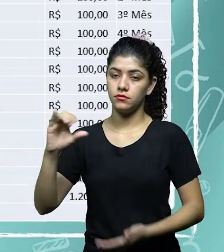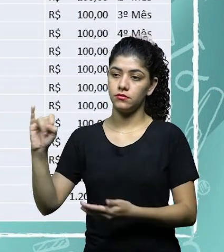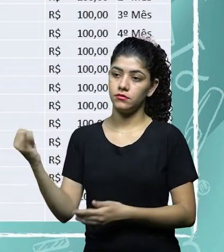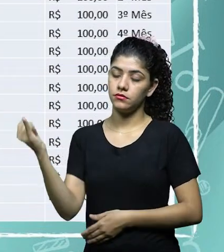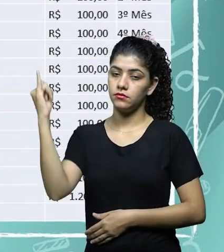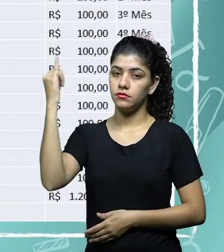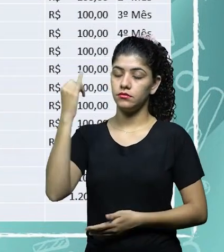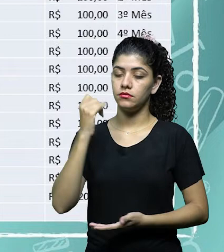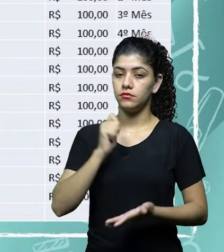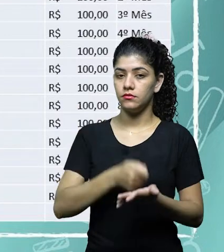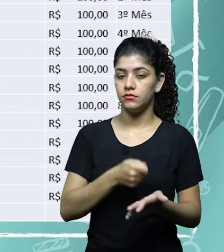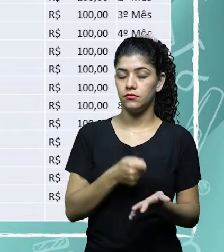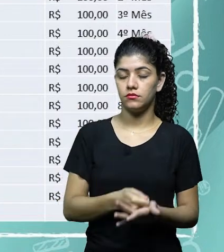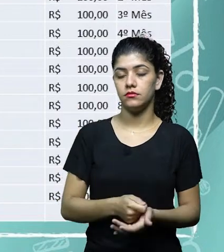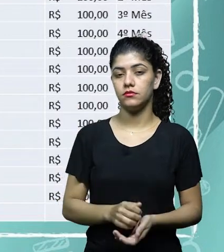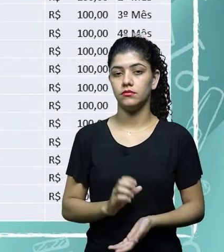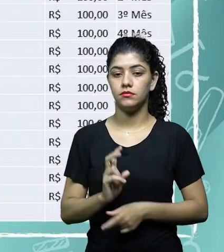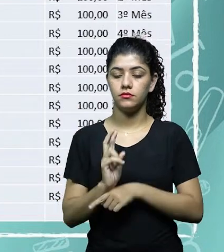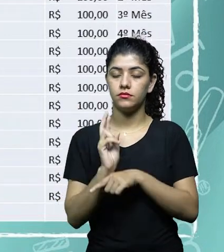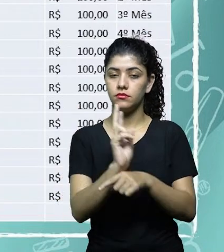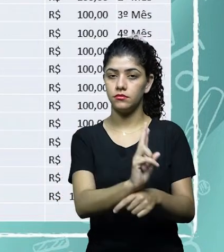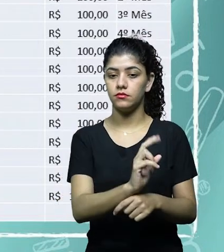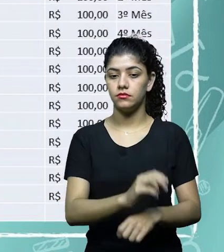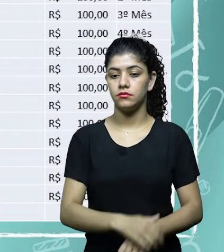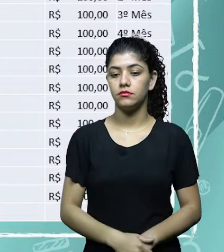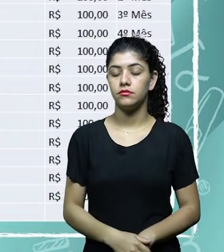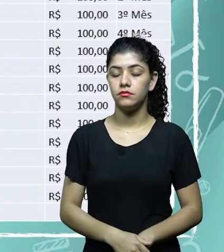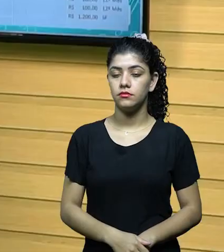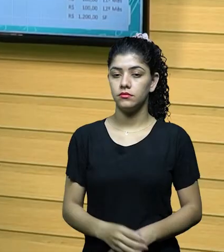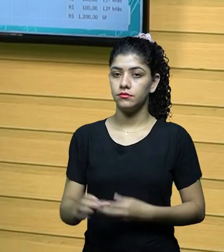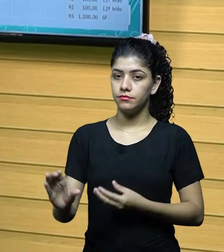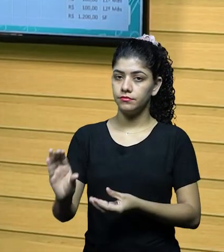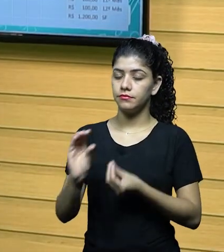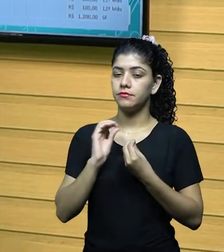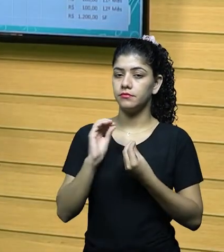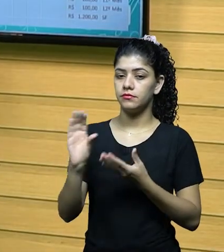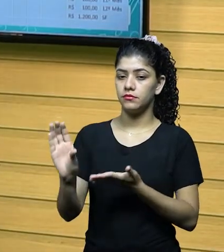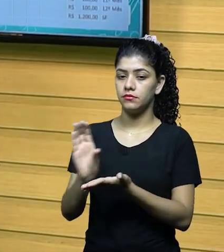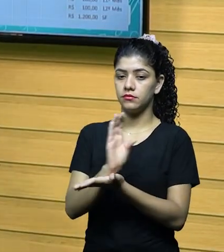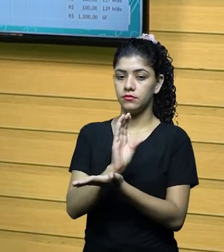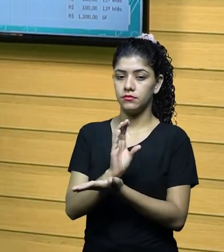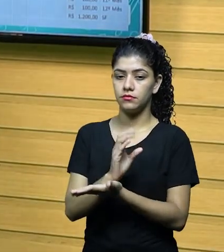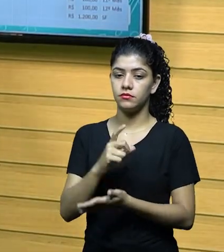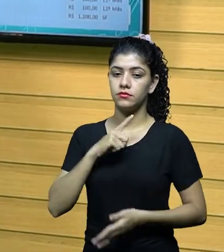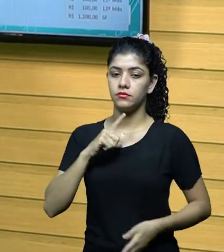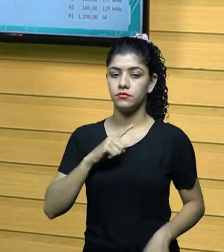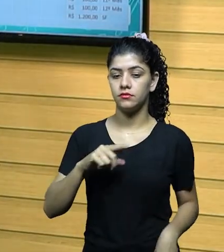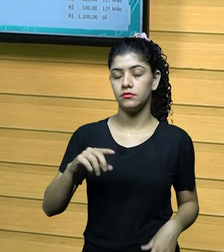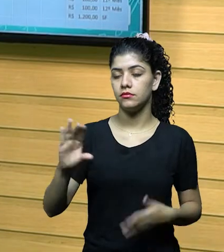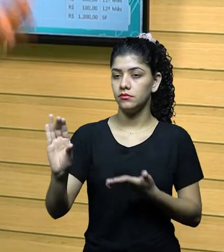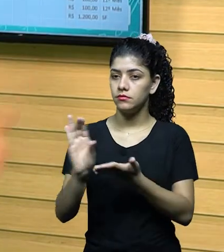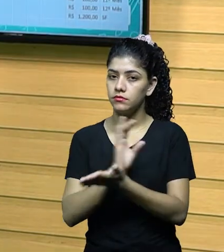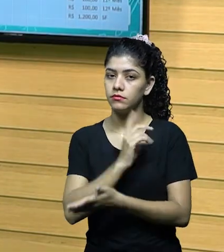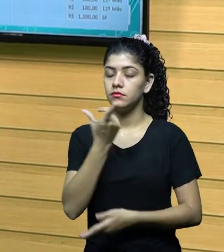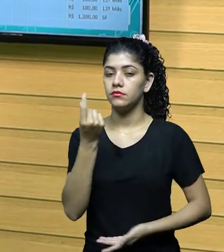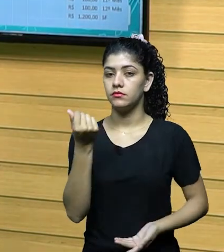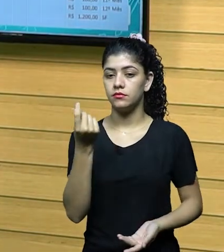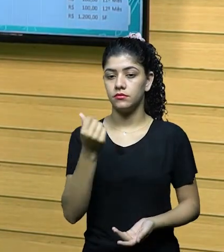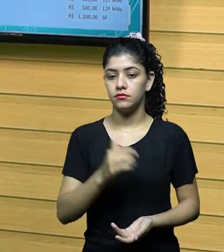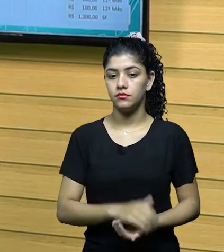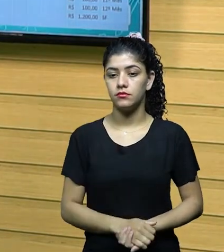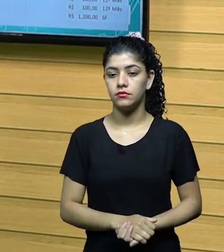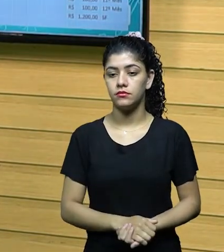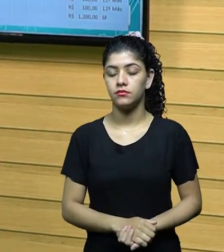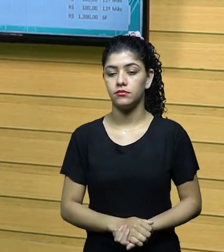entrando juros cobrados em cima daquilo que ele emprestou. Se ele está recebendo juros, logo ele está tendo uma receita, uma entrada